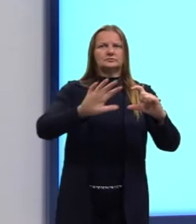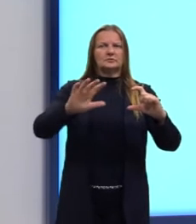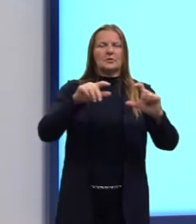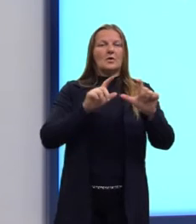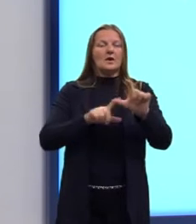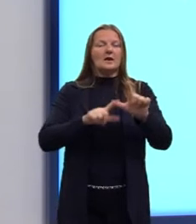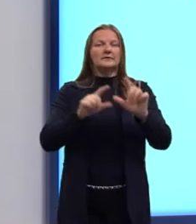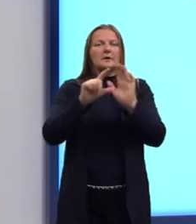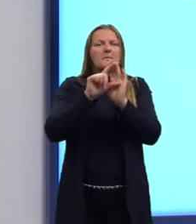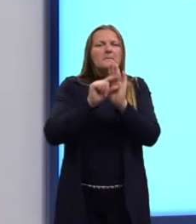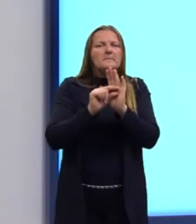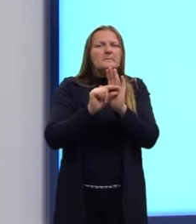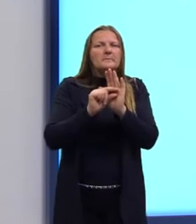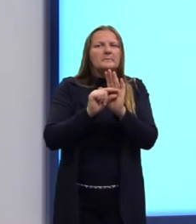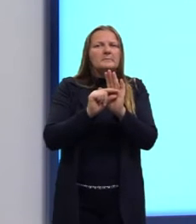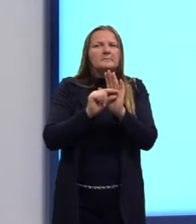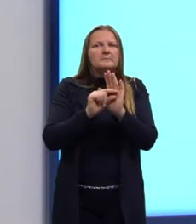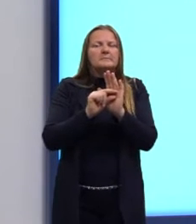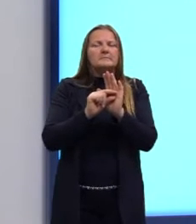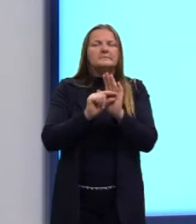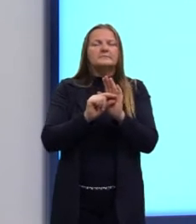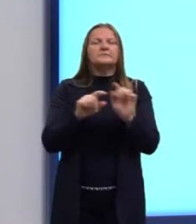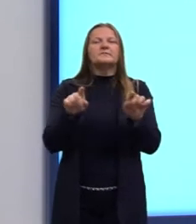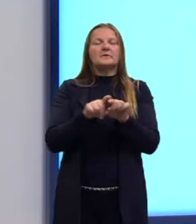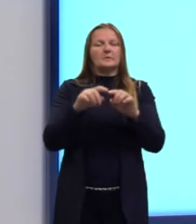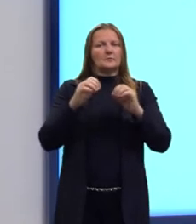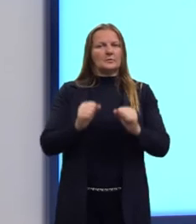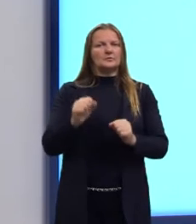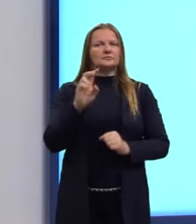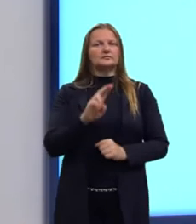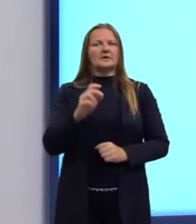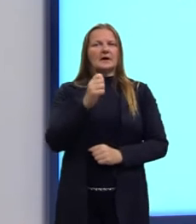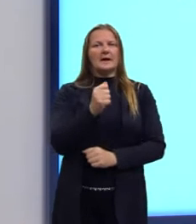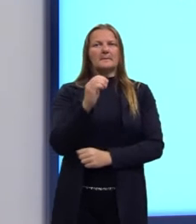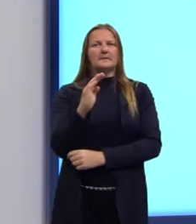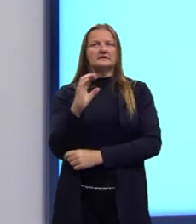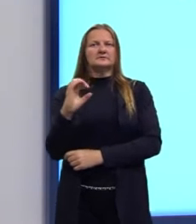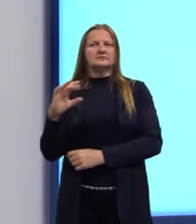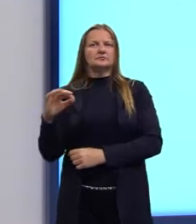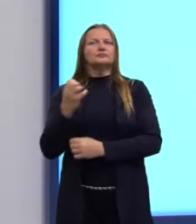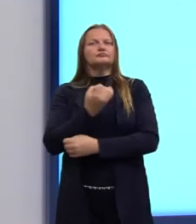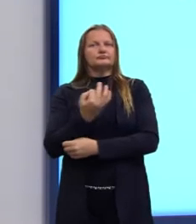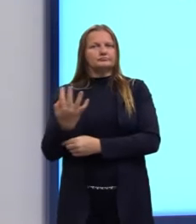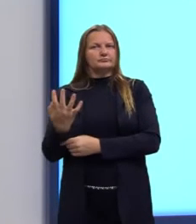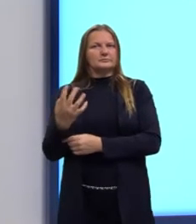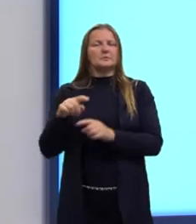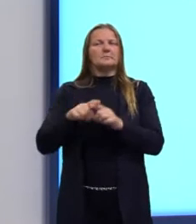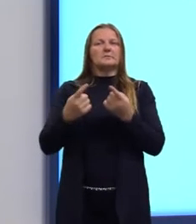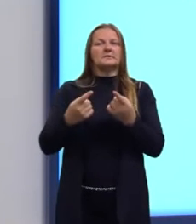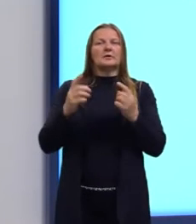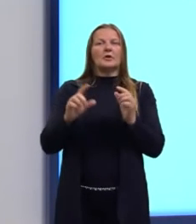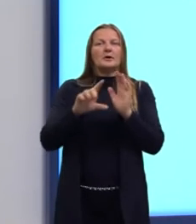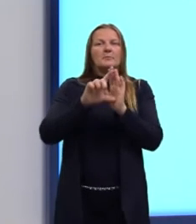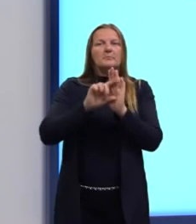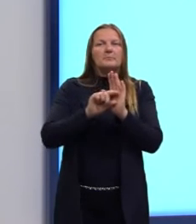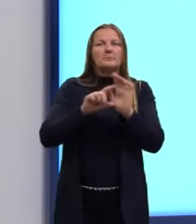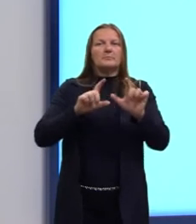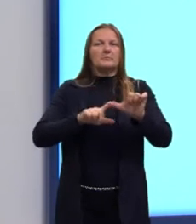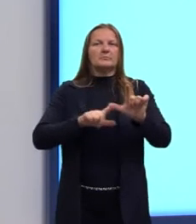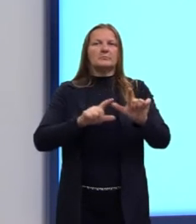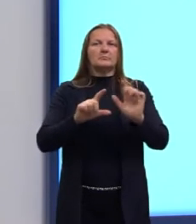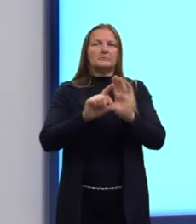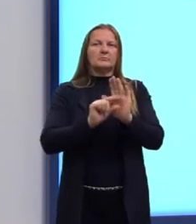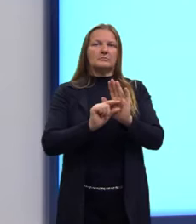letras minúsculas Nós também vamos utilizar o a b c o nosso alfabeto mas agora letras minúsculas